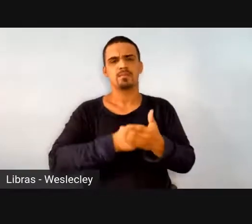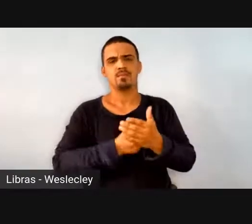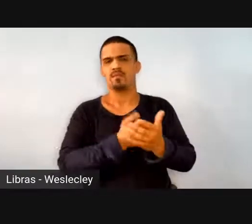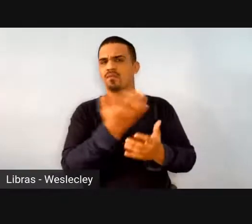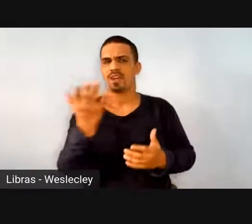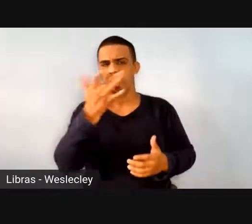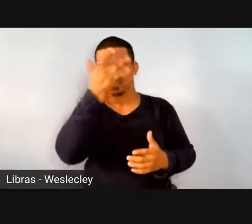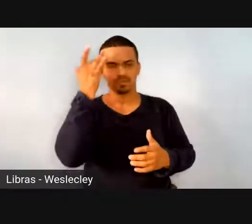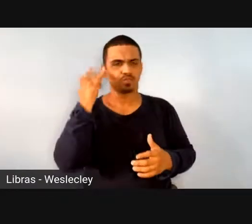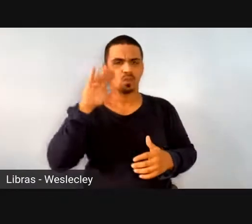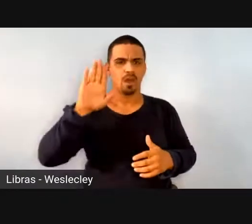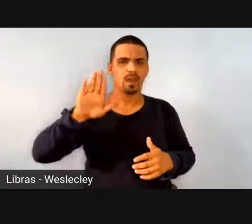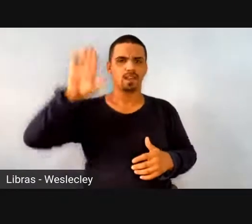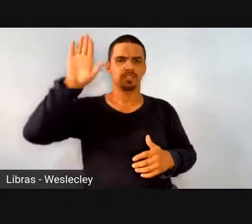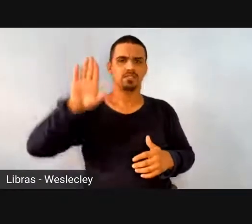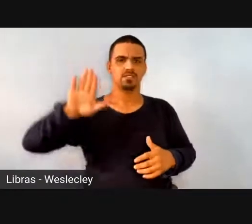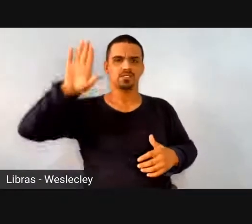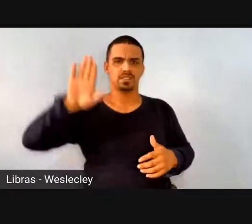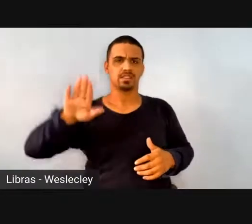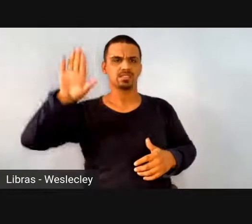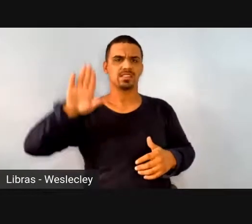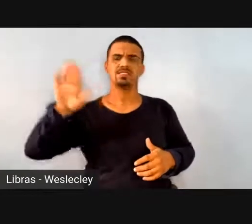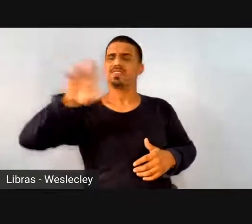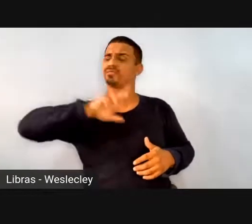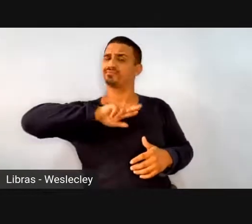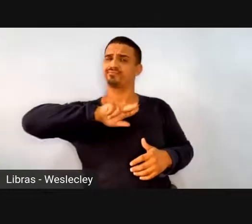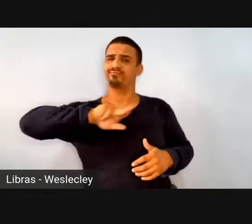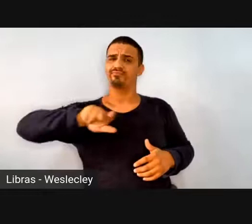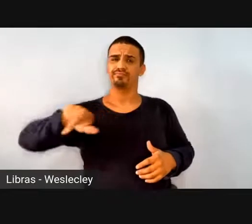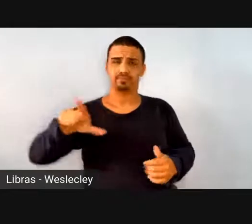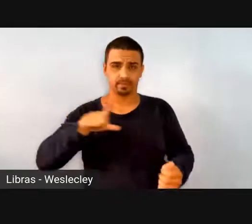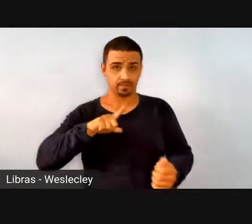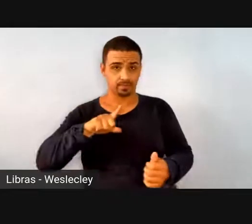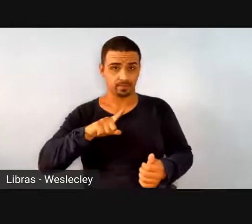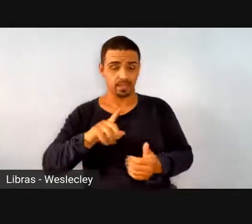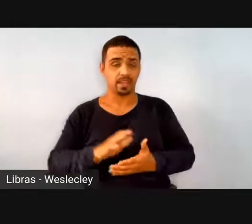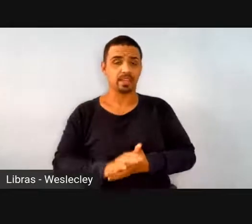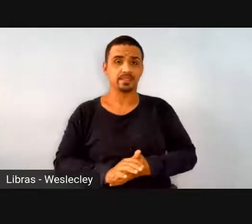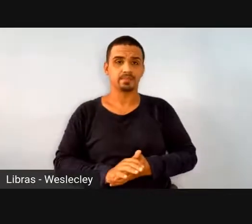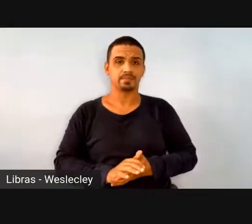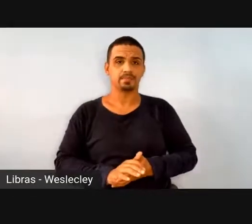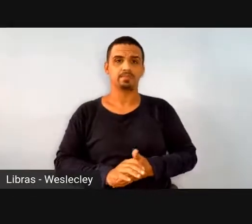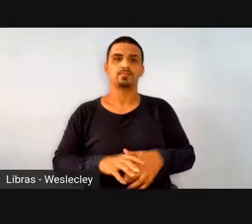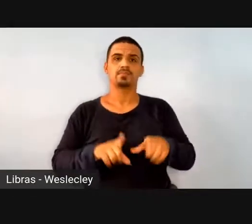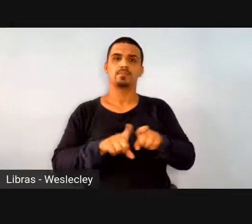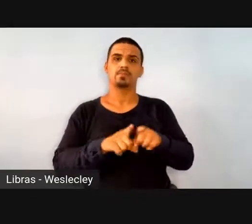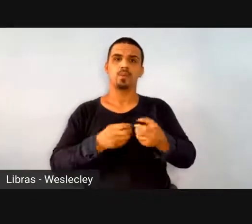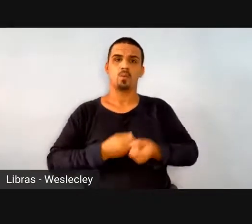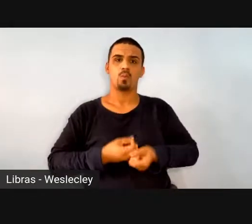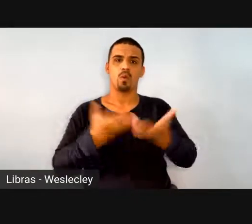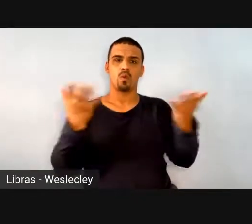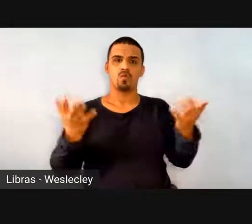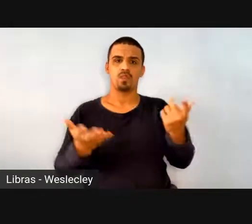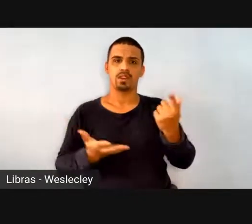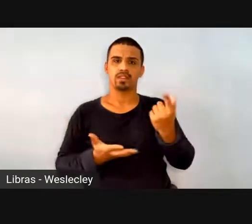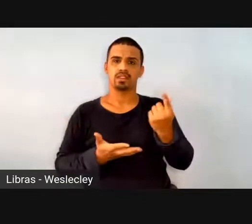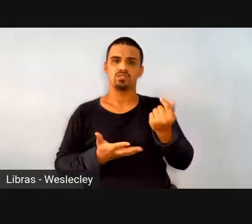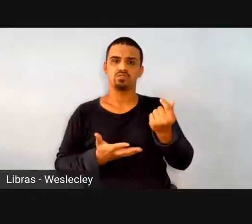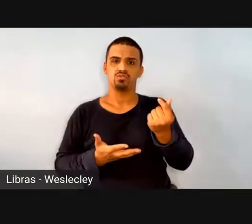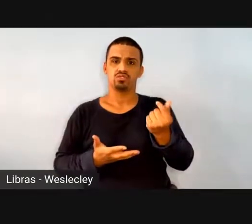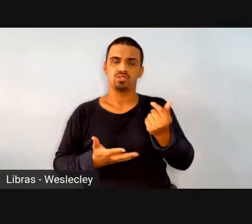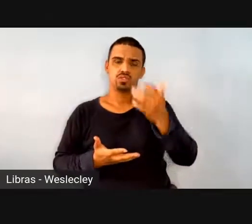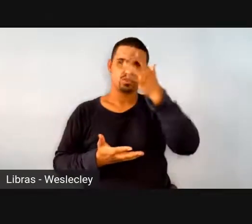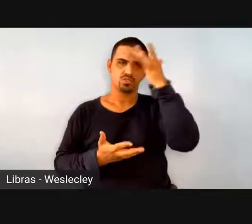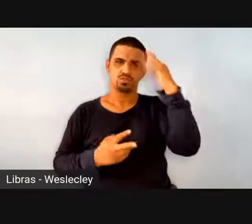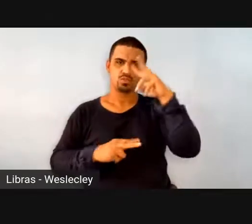mais de 1.000. Né? E do outro lado, uma oferta de dinheiro que vem de meia dúzia de gente muito